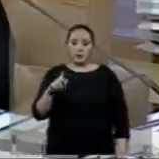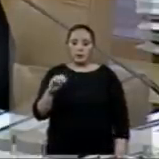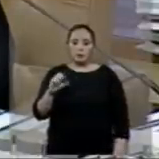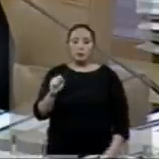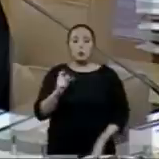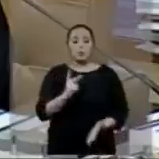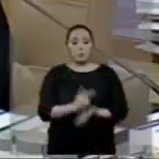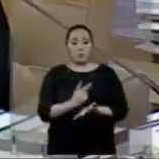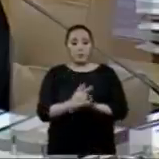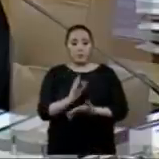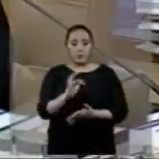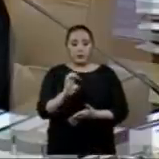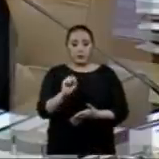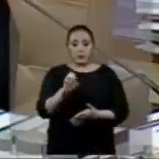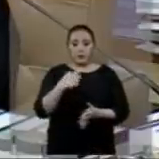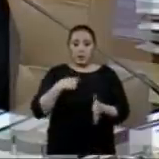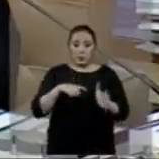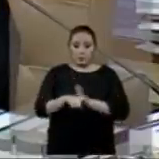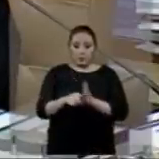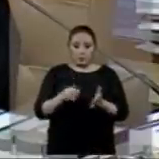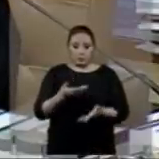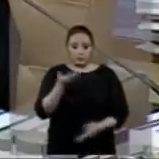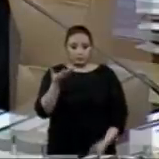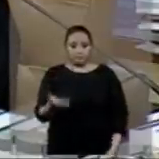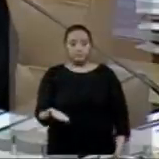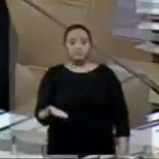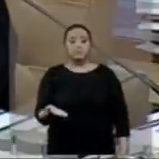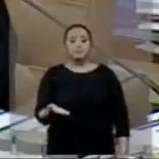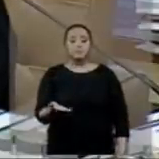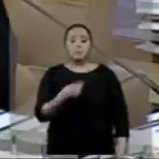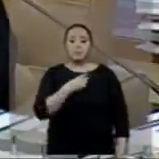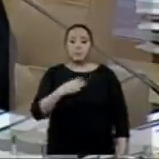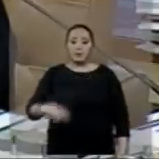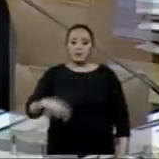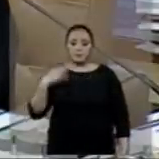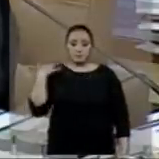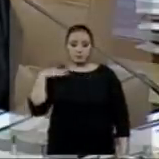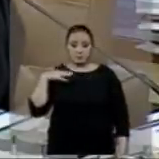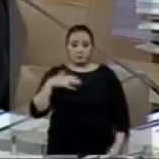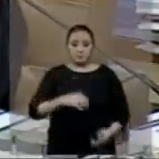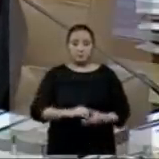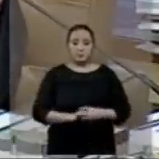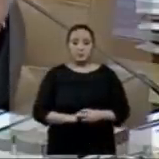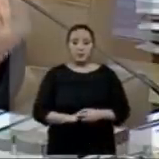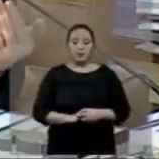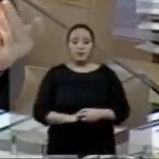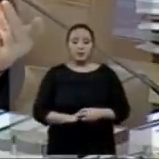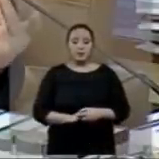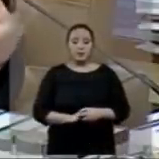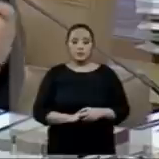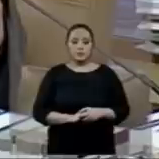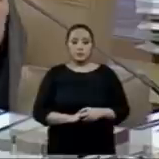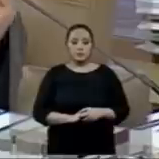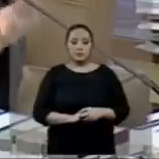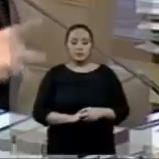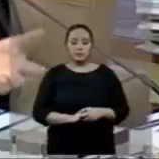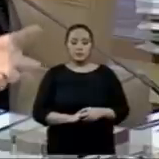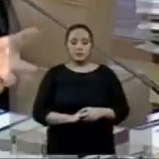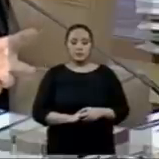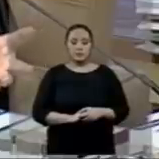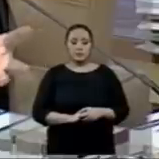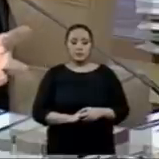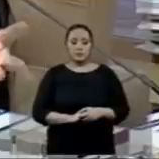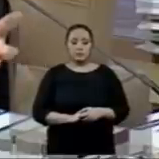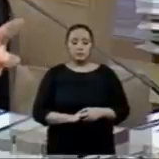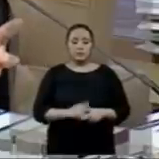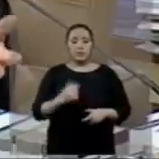teses. Então, eu consulto Vossa Excelência. Se seria o caso de ouvir, eu estou lá pretendendo trazer como questão